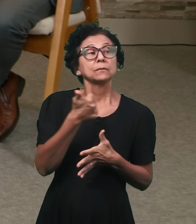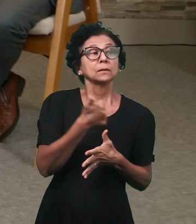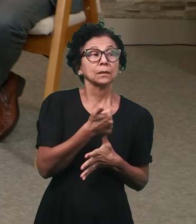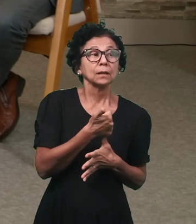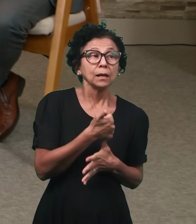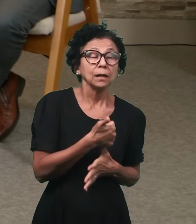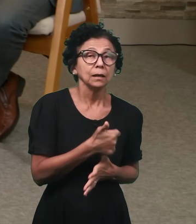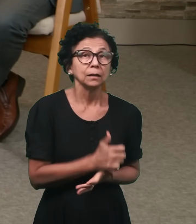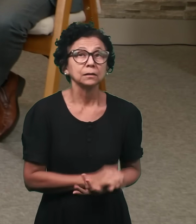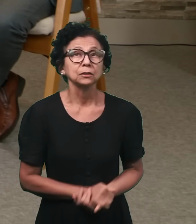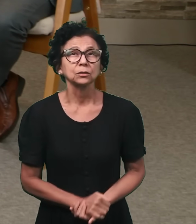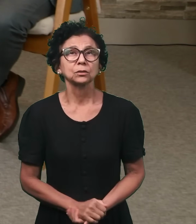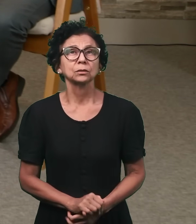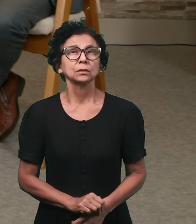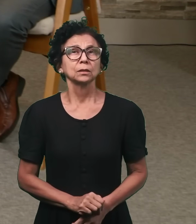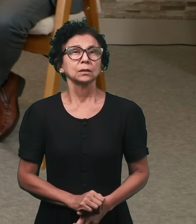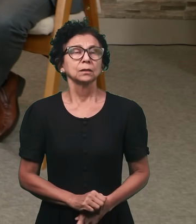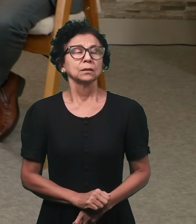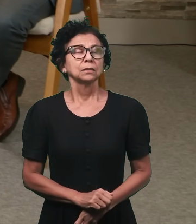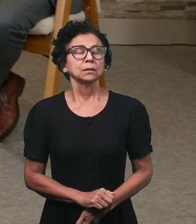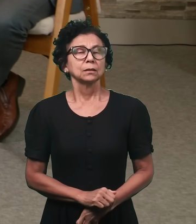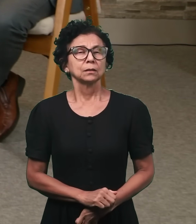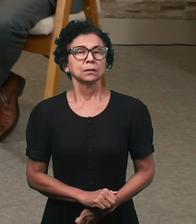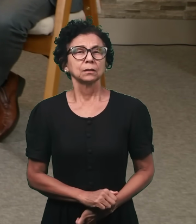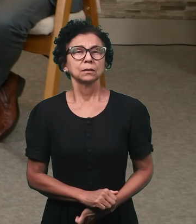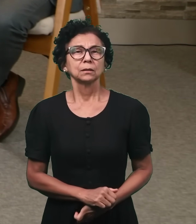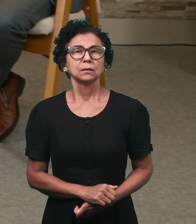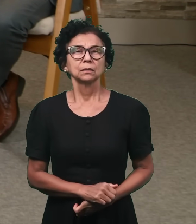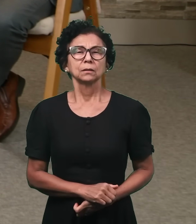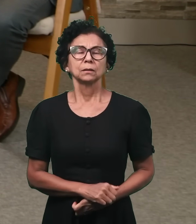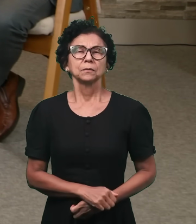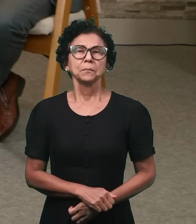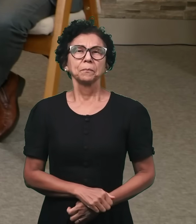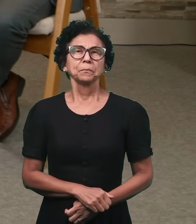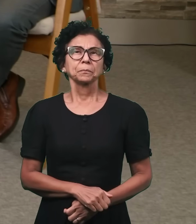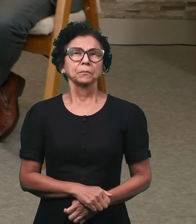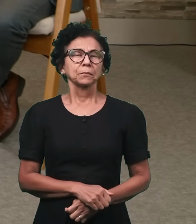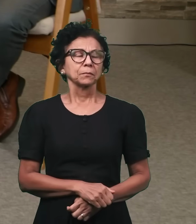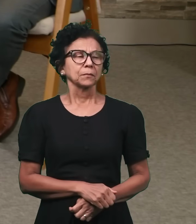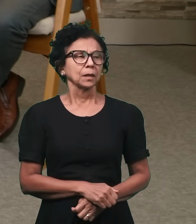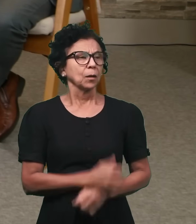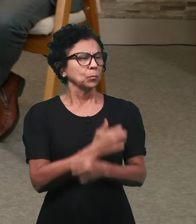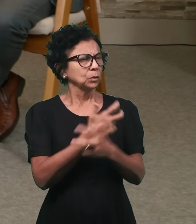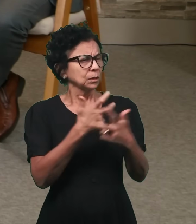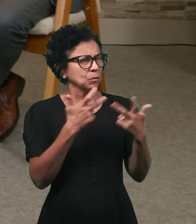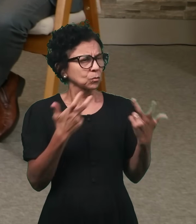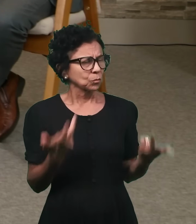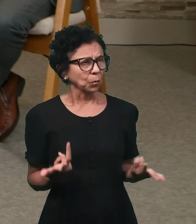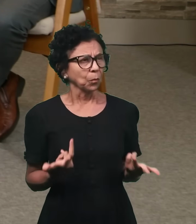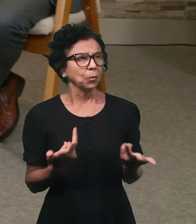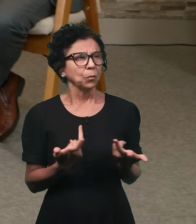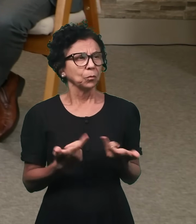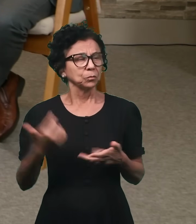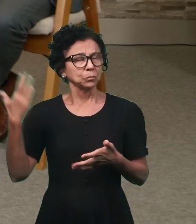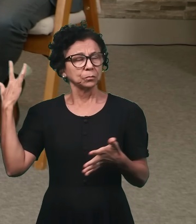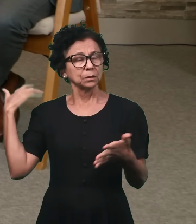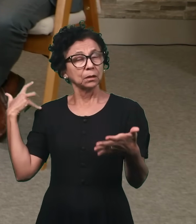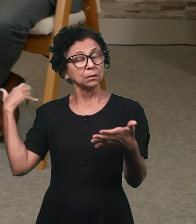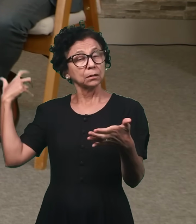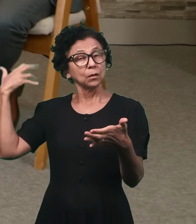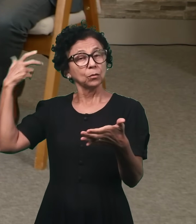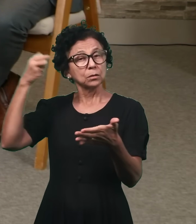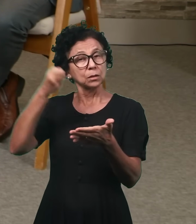como bênção na sua vida, família, vida profissional, já vêm de promessas e orações dos seus